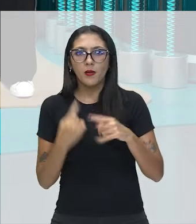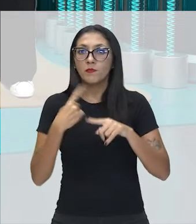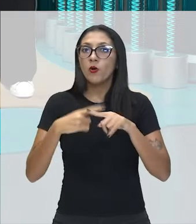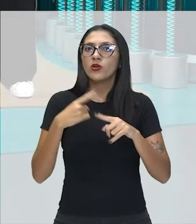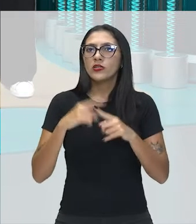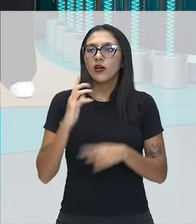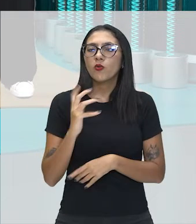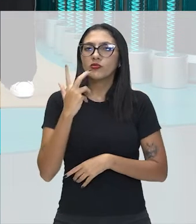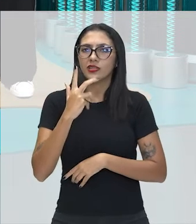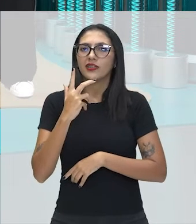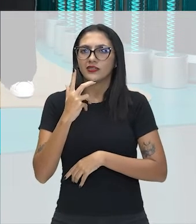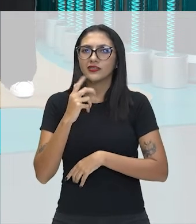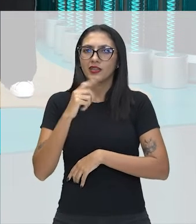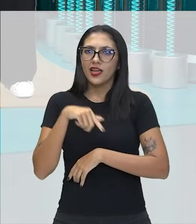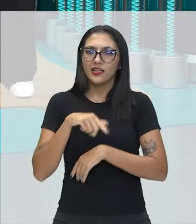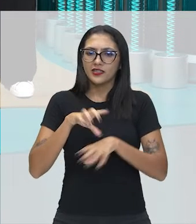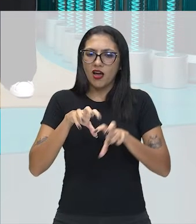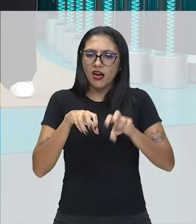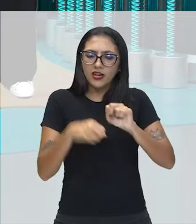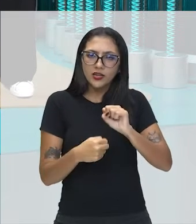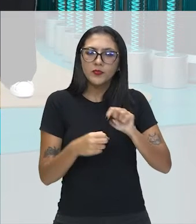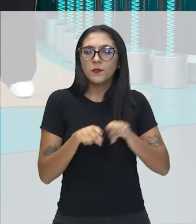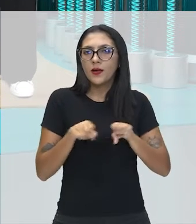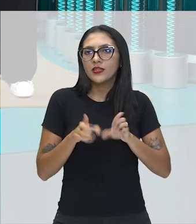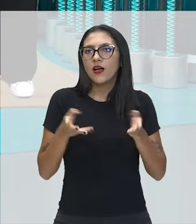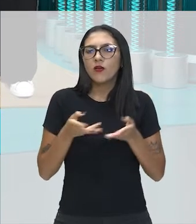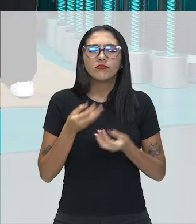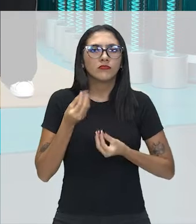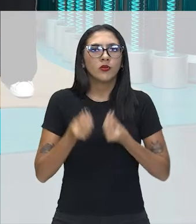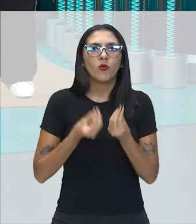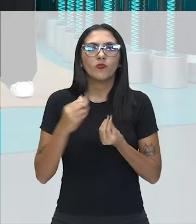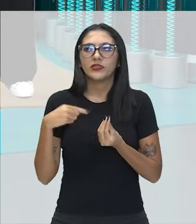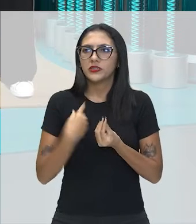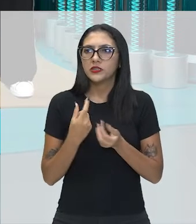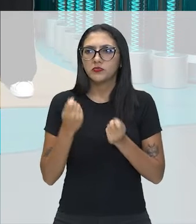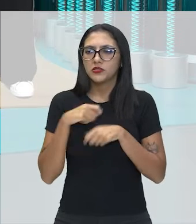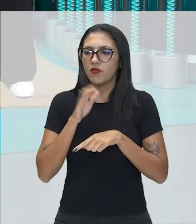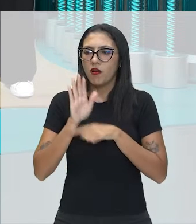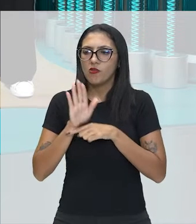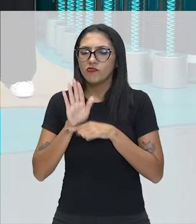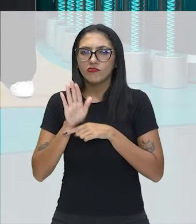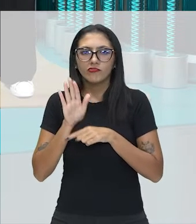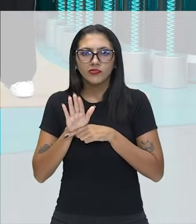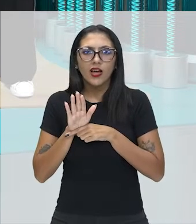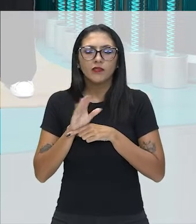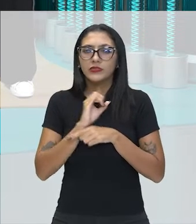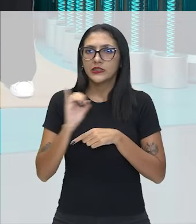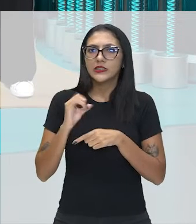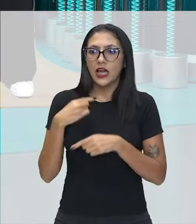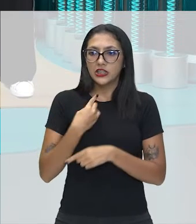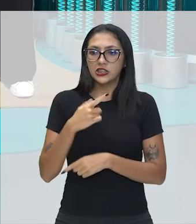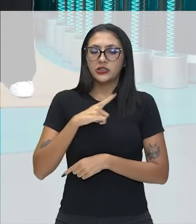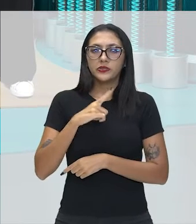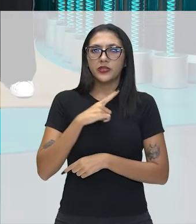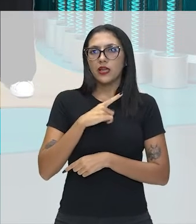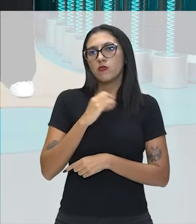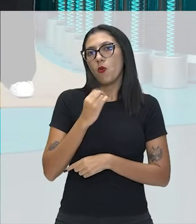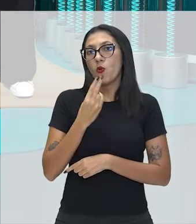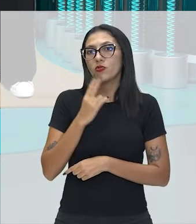de cãibra, né? E agora a gente vai ver como é que a gente pode atuar, o que a gente faz caso a gente tenha cãibra